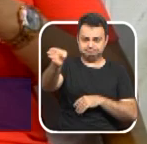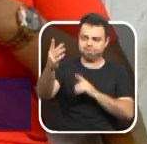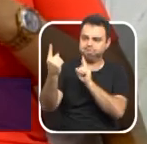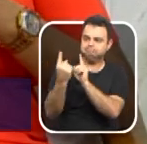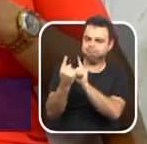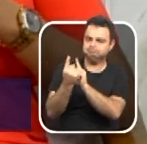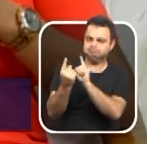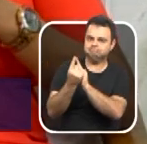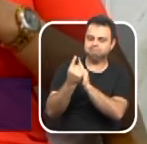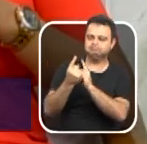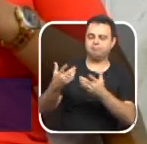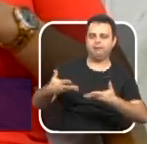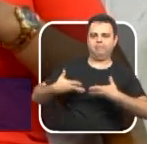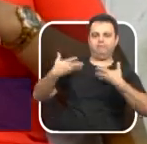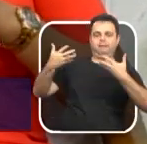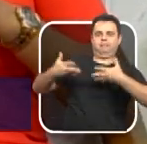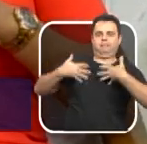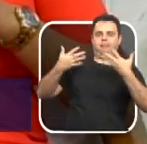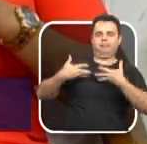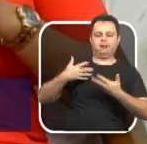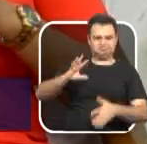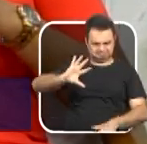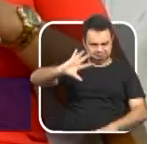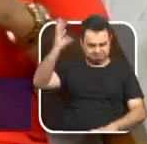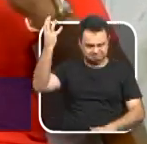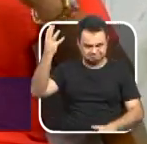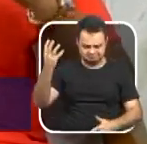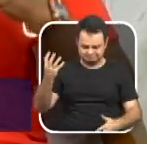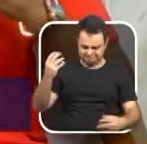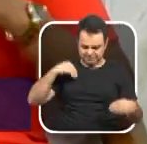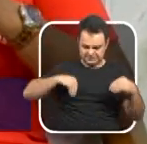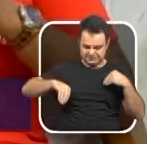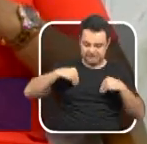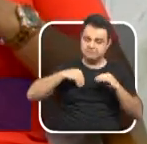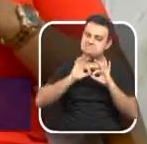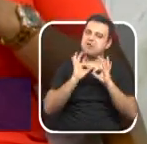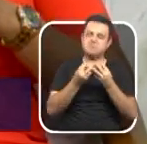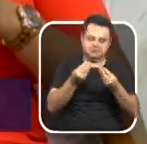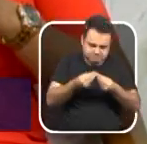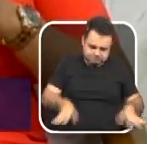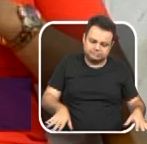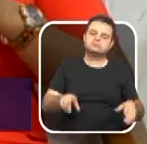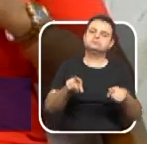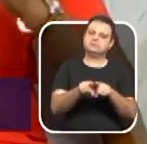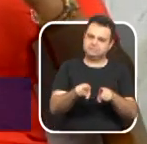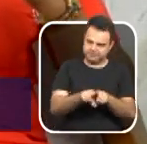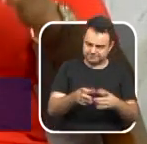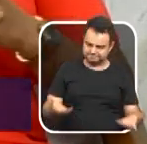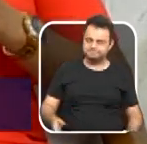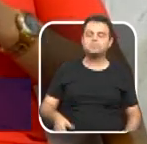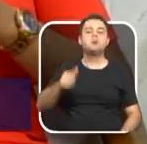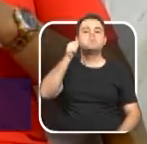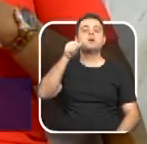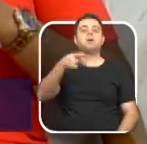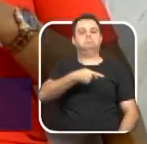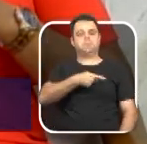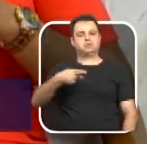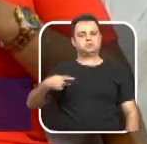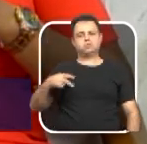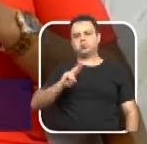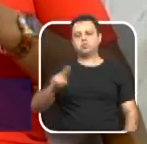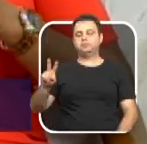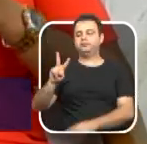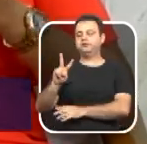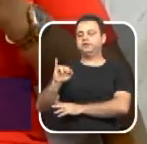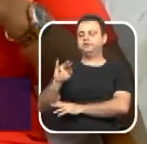parabenizar o trabalho da pastora Viviane, que ela abraçou a causa, né? Juntou seus